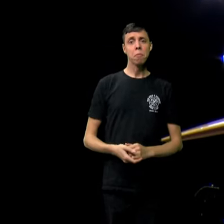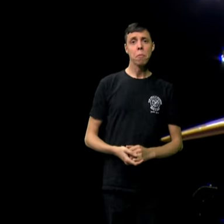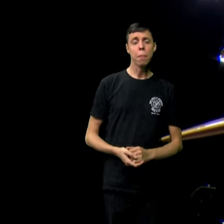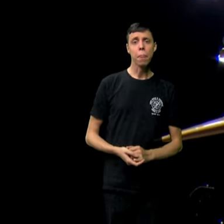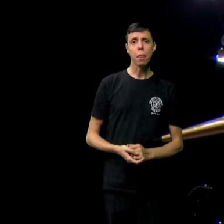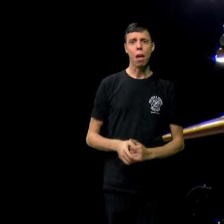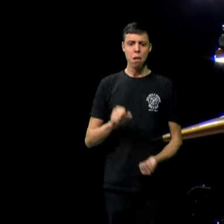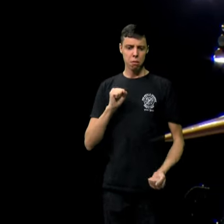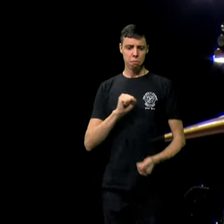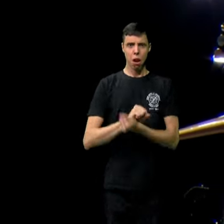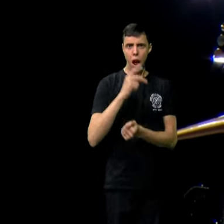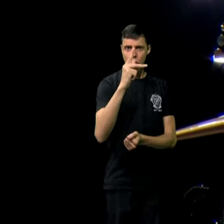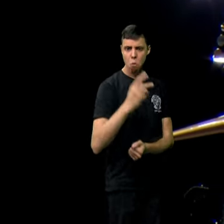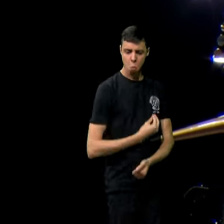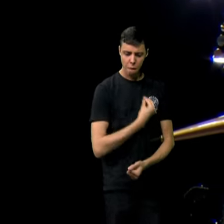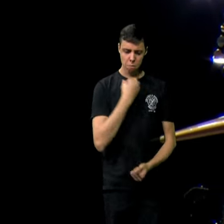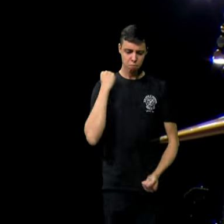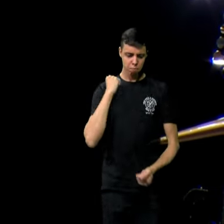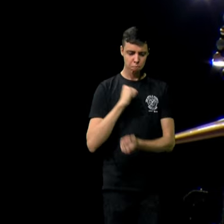para parar o que você está fazendo.